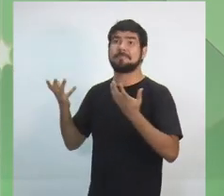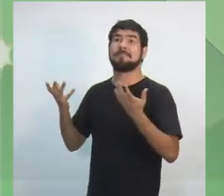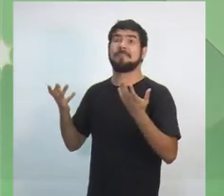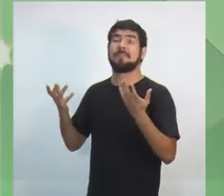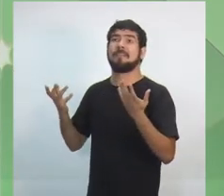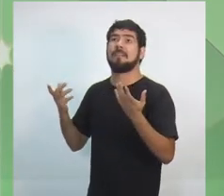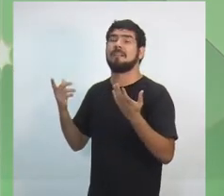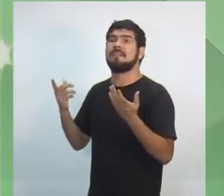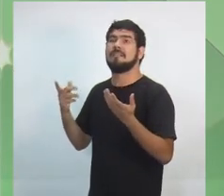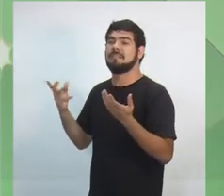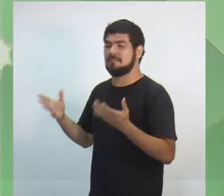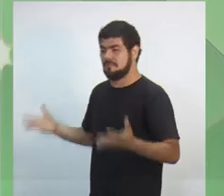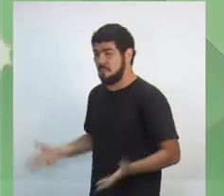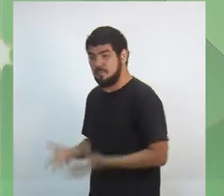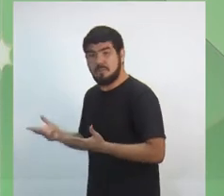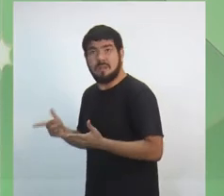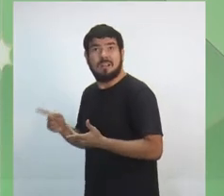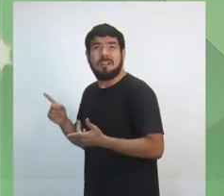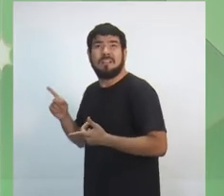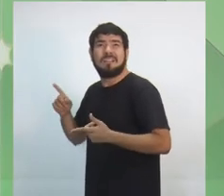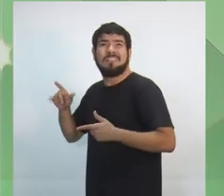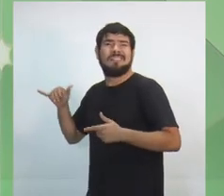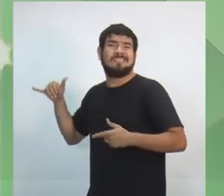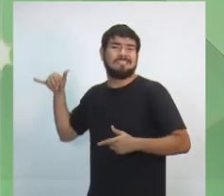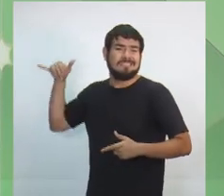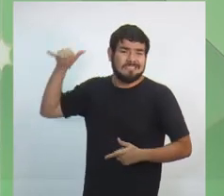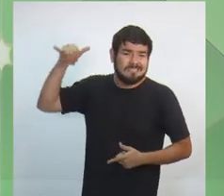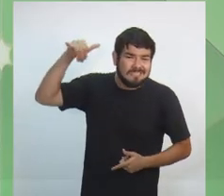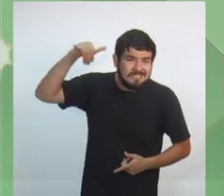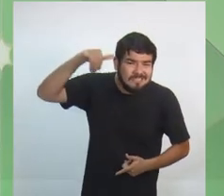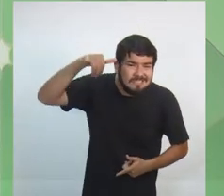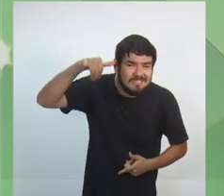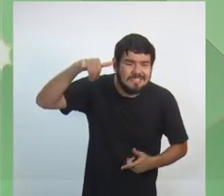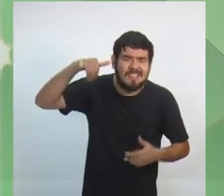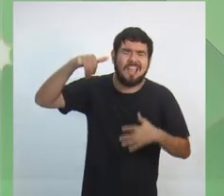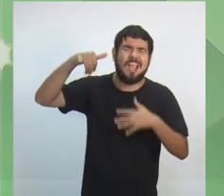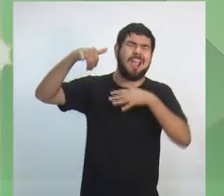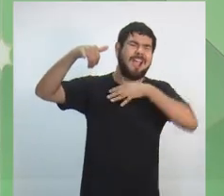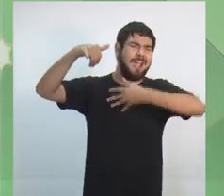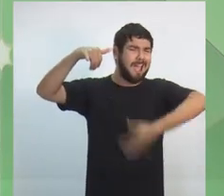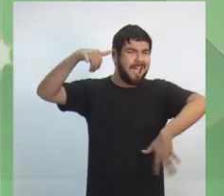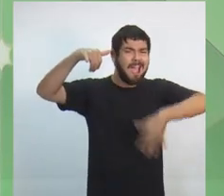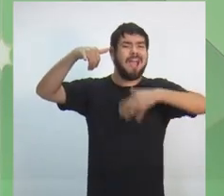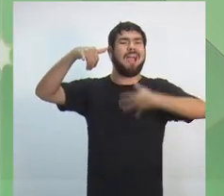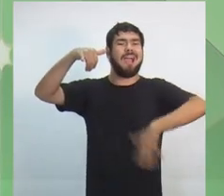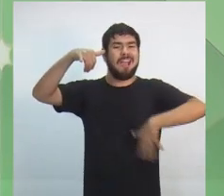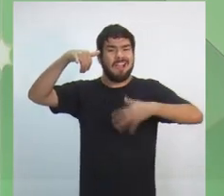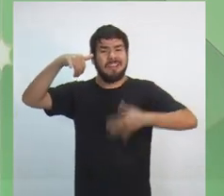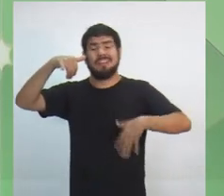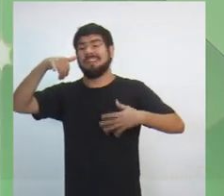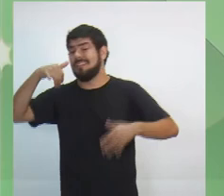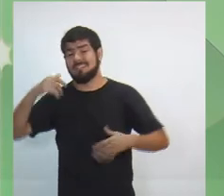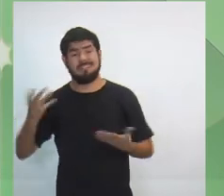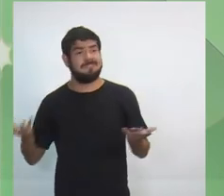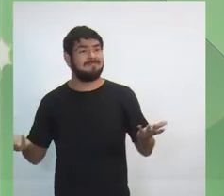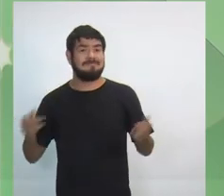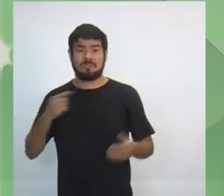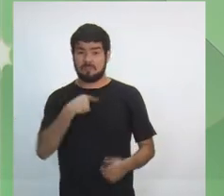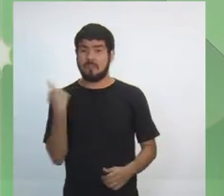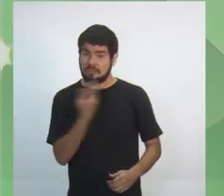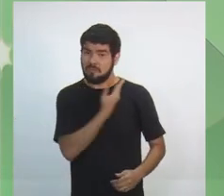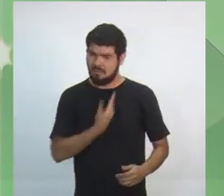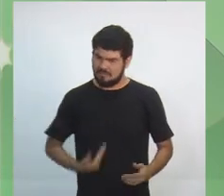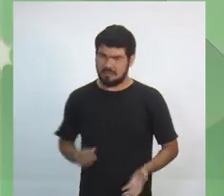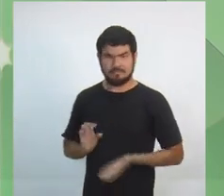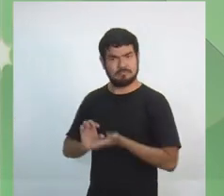porque todo mundo sabe que pela via aérea é muito caro e nós não temos mais como pagar essa conta. E no nosso governo a gente vai